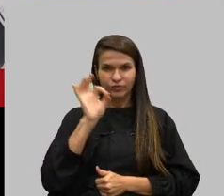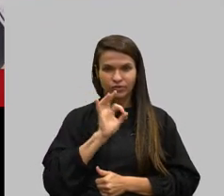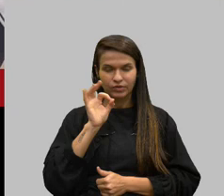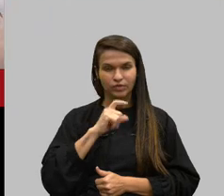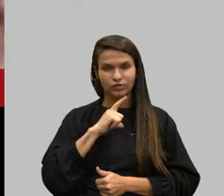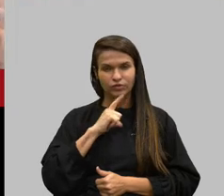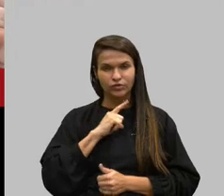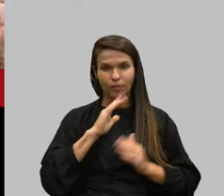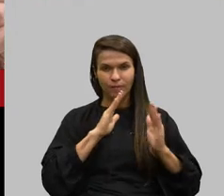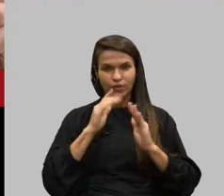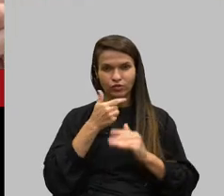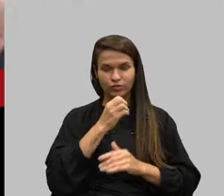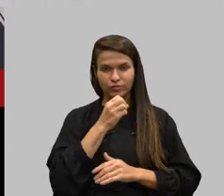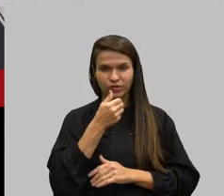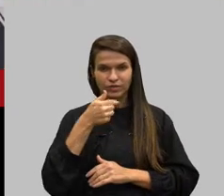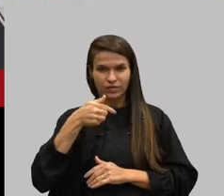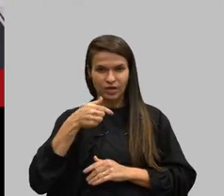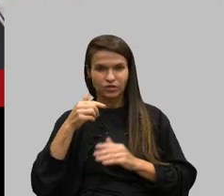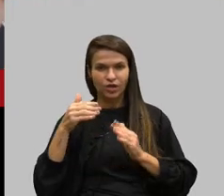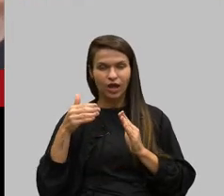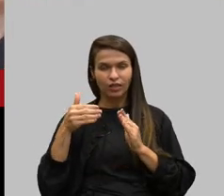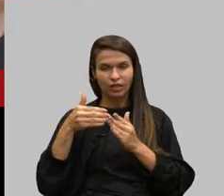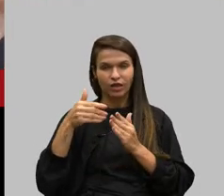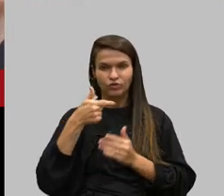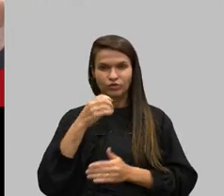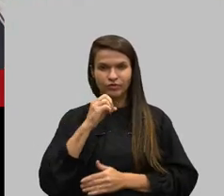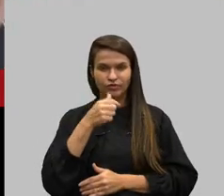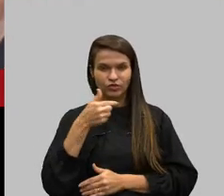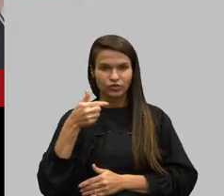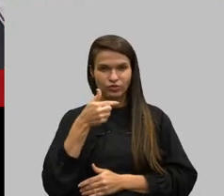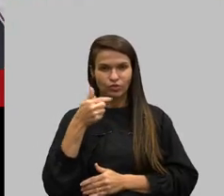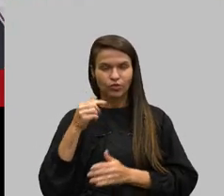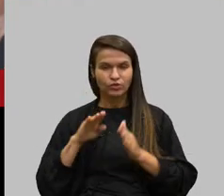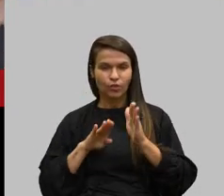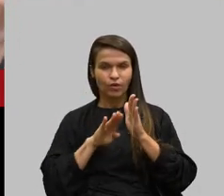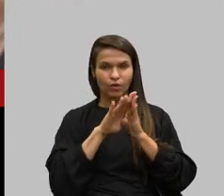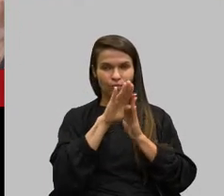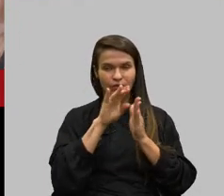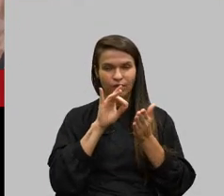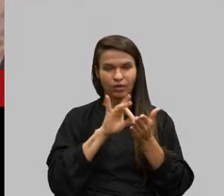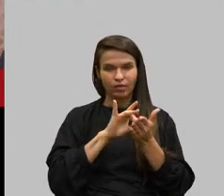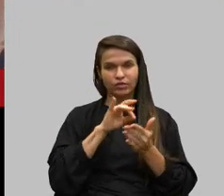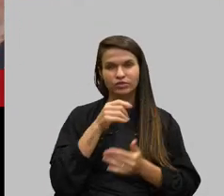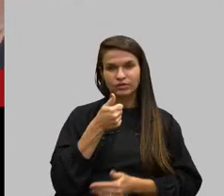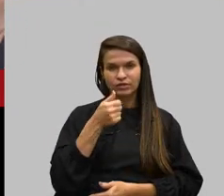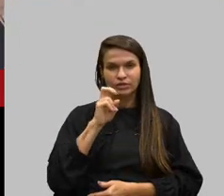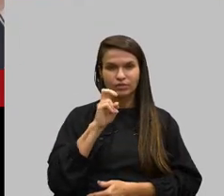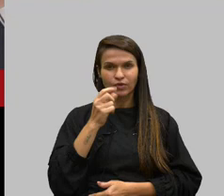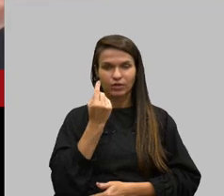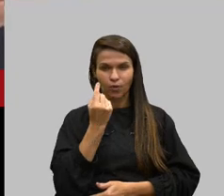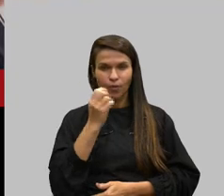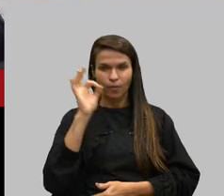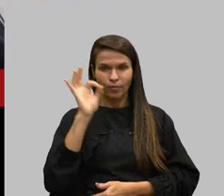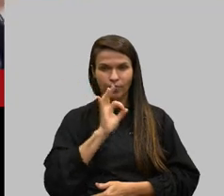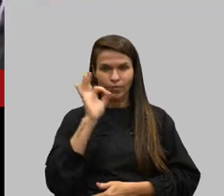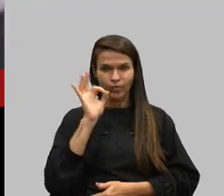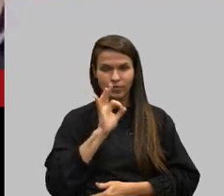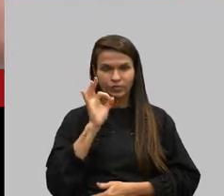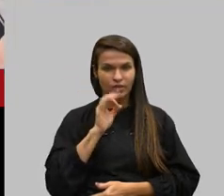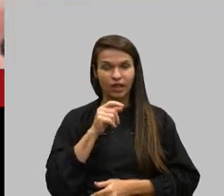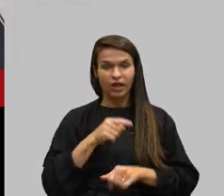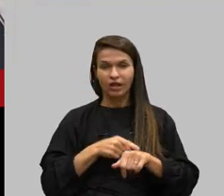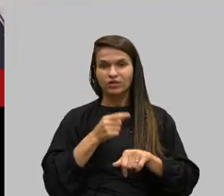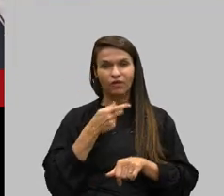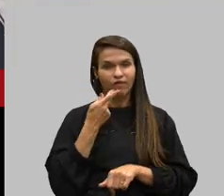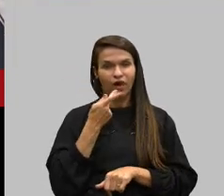período 2007 a 2022 um aumento real de 151 nesta hora ninguém falou que o